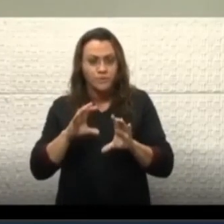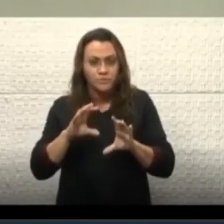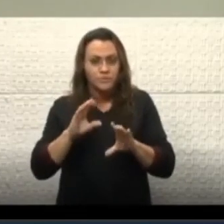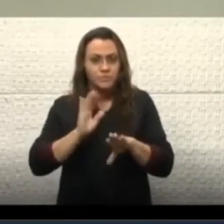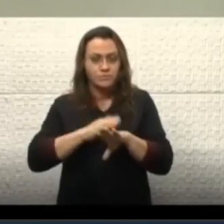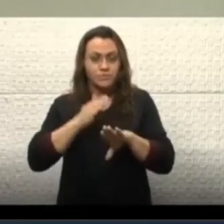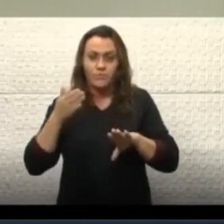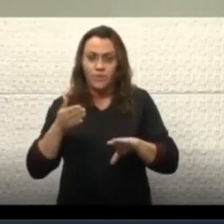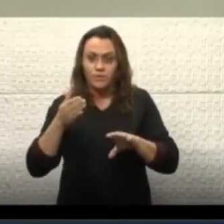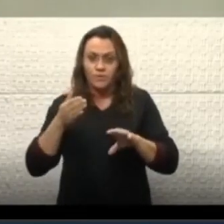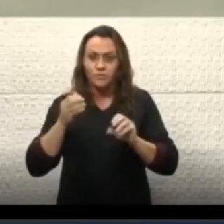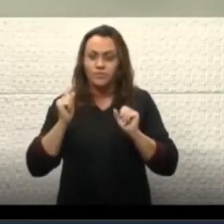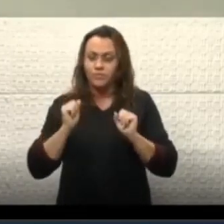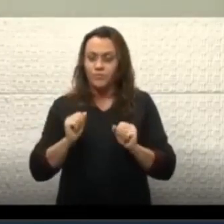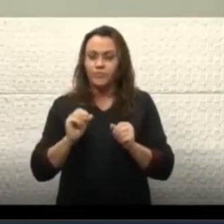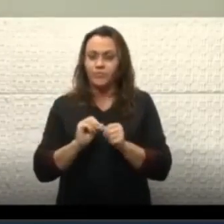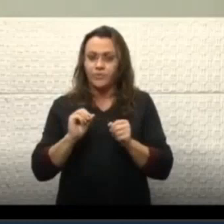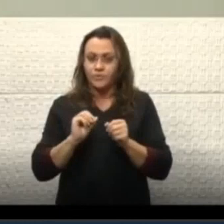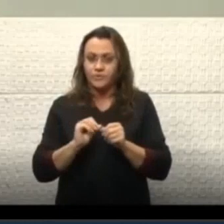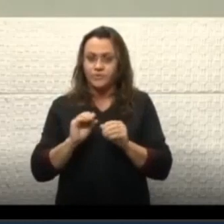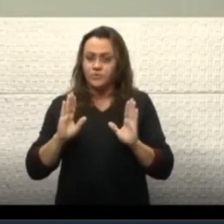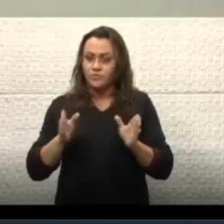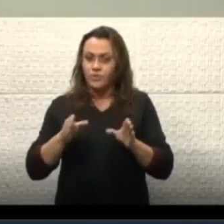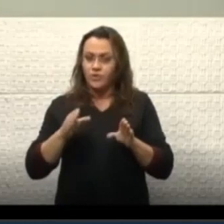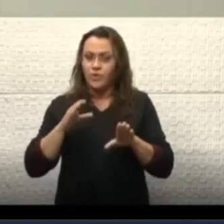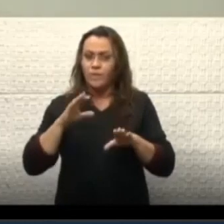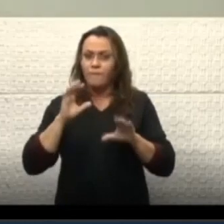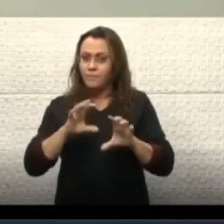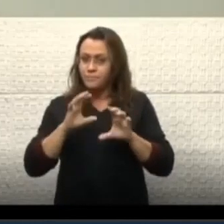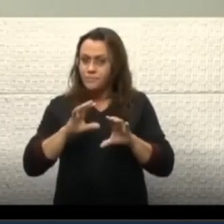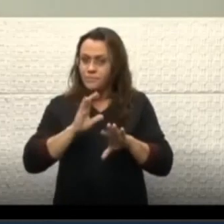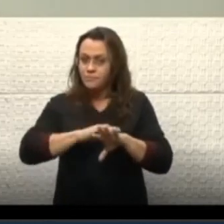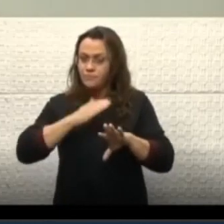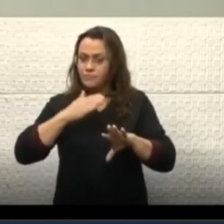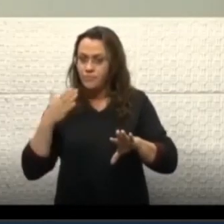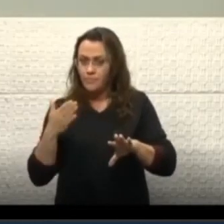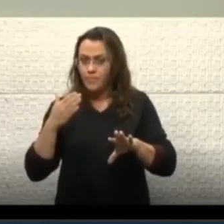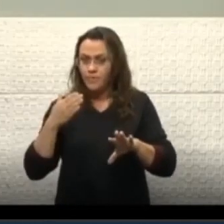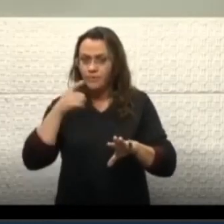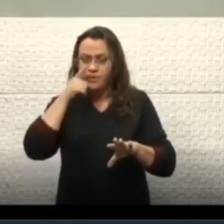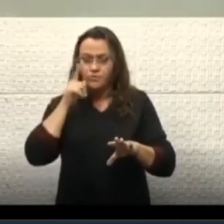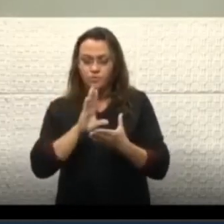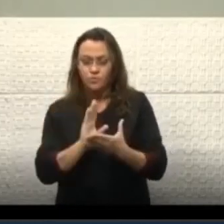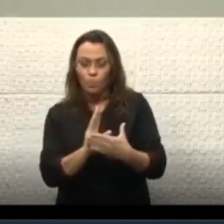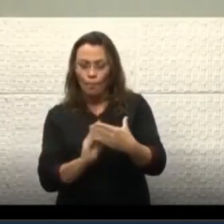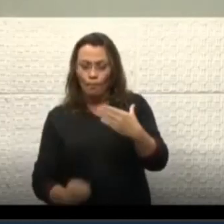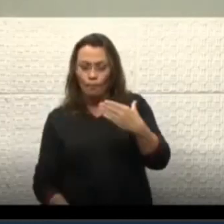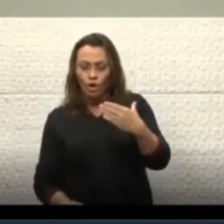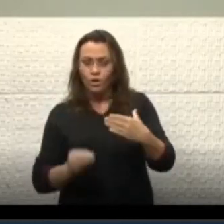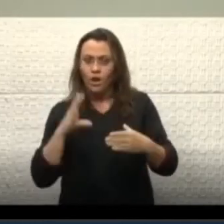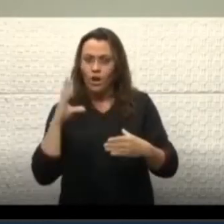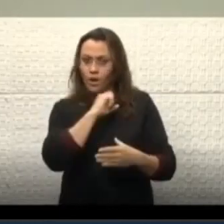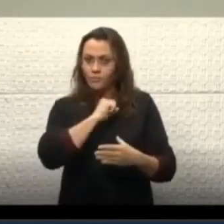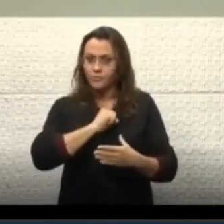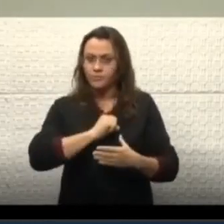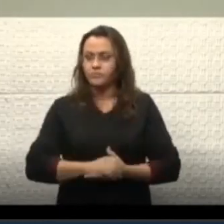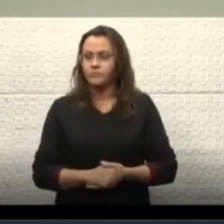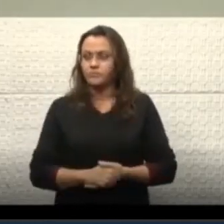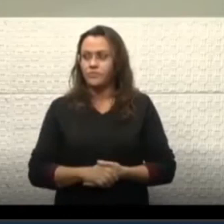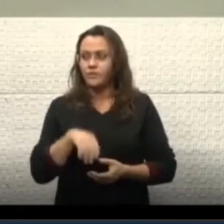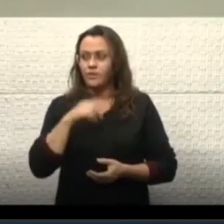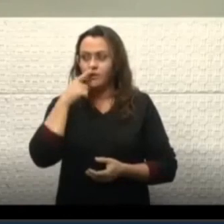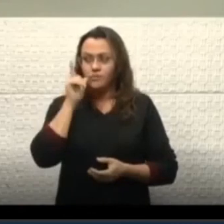vai demorar ainda mais para passar pelo filtro. Então, se aumentar a pressão, ele vai ser sugado com maior velocidade. Então,